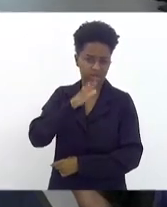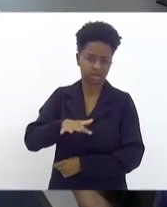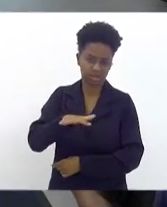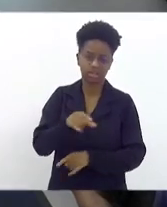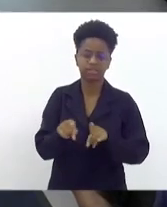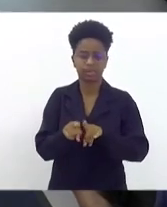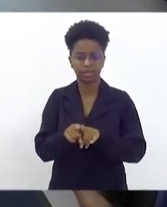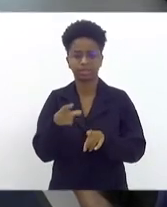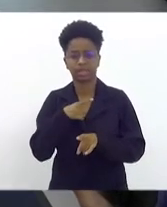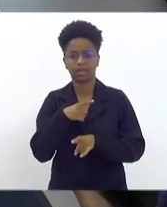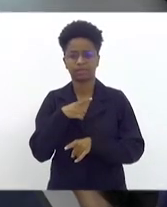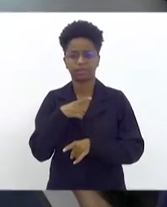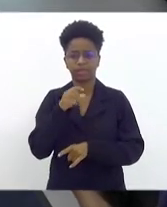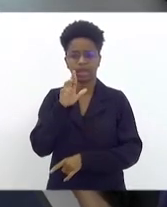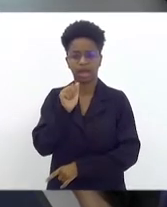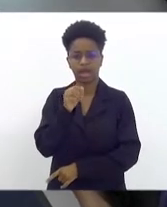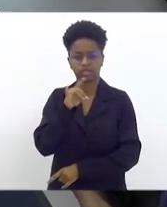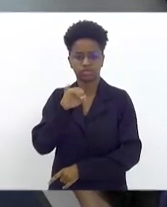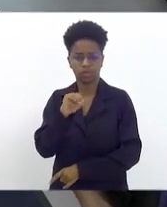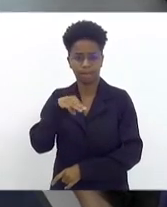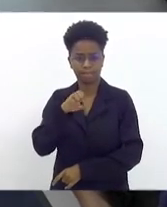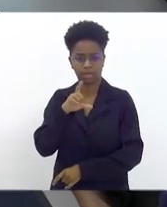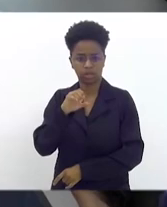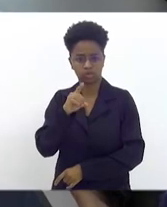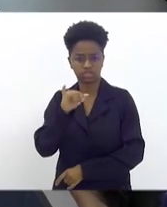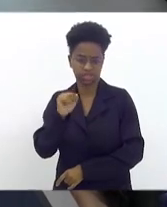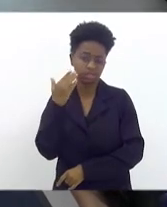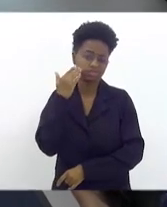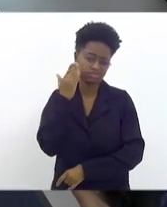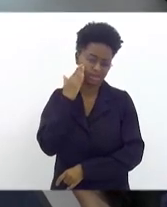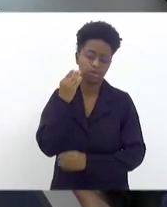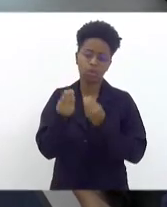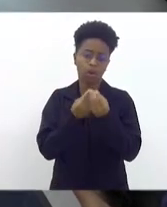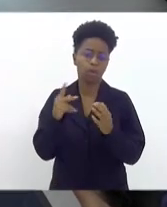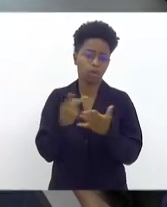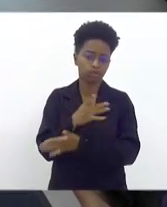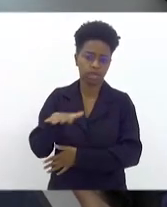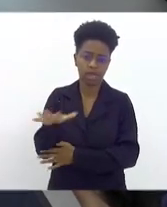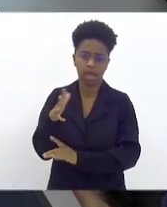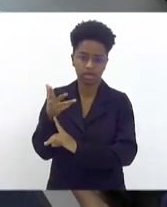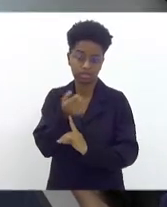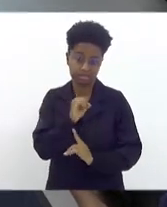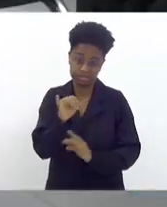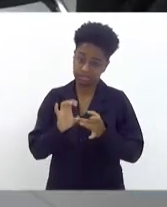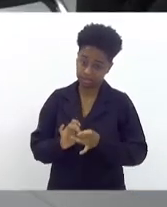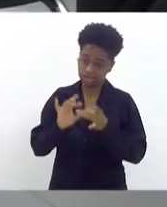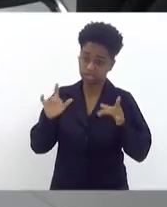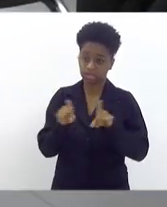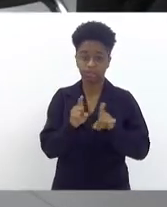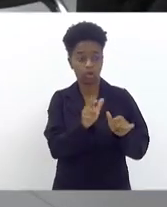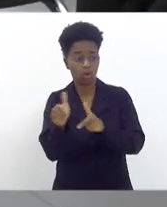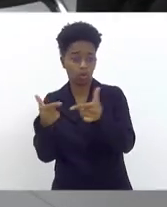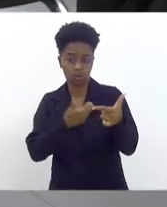temos a Rádio Melodia já há 35 anos, e a gente sabe muito bem o que acontece hoje no meio artístico. Se Vossa Excelência permitir, e os demais